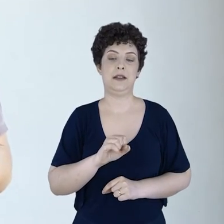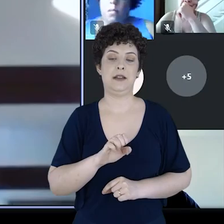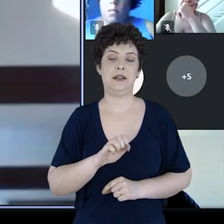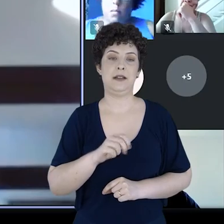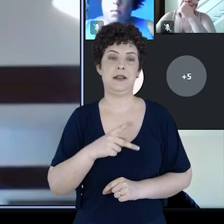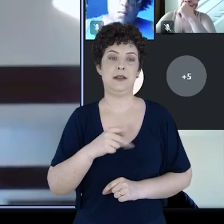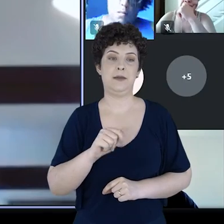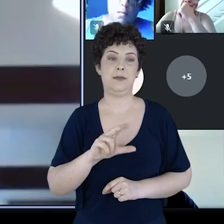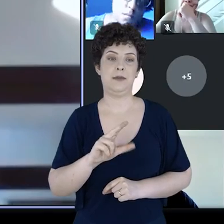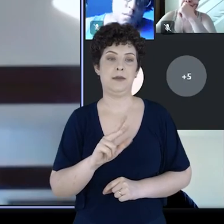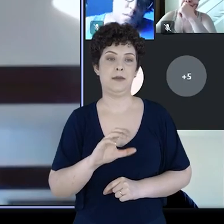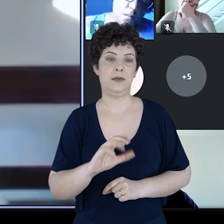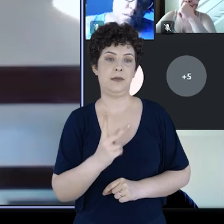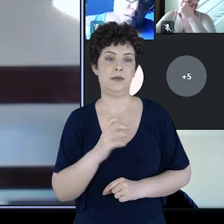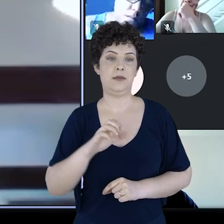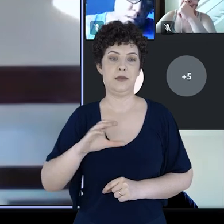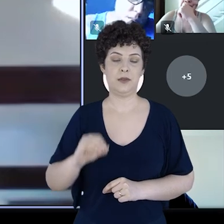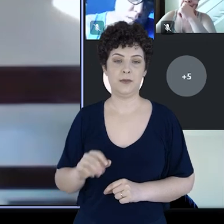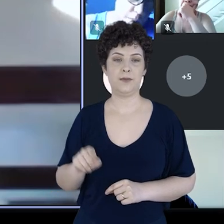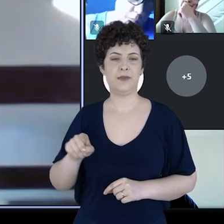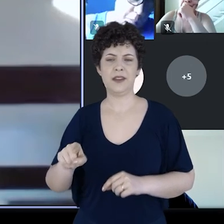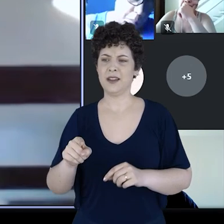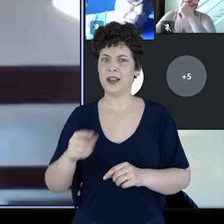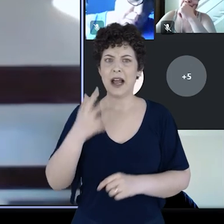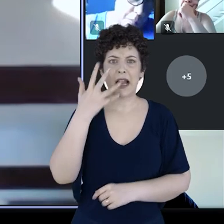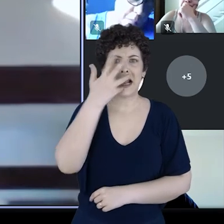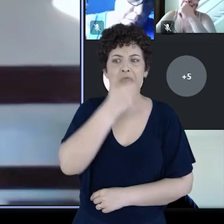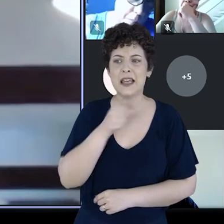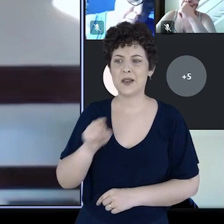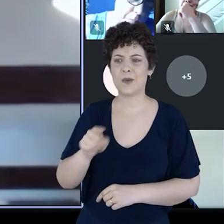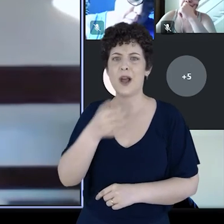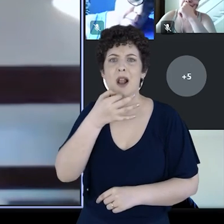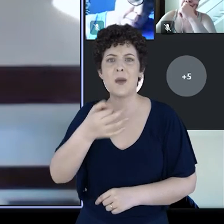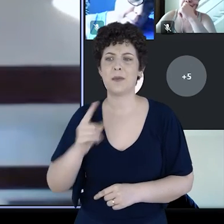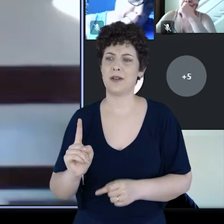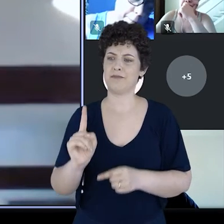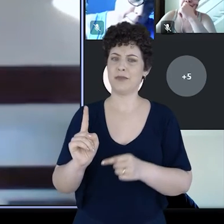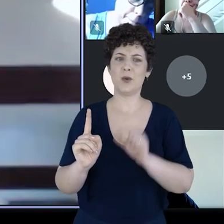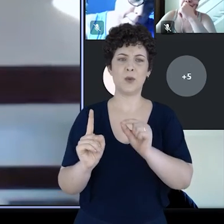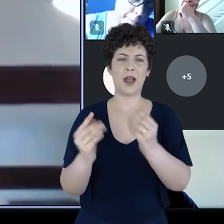Pacheco. Deise. Aí também a Vanulli falou do crescimento das plantas. Achei lindo